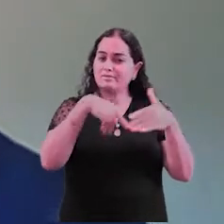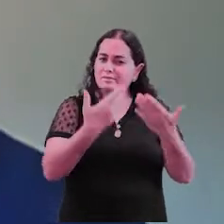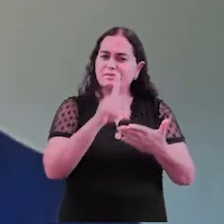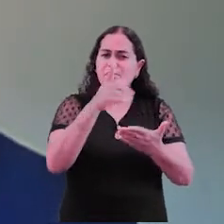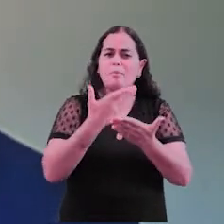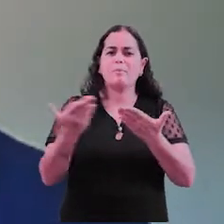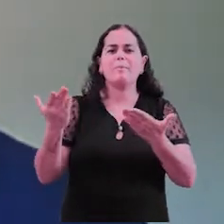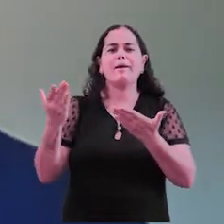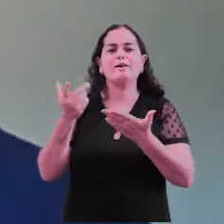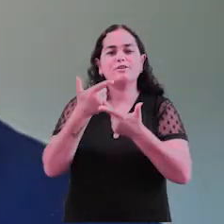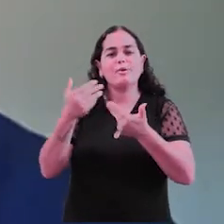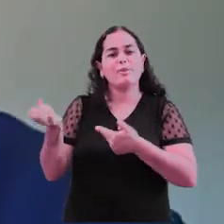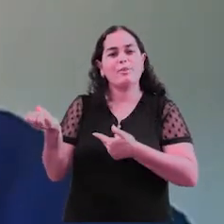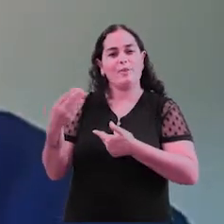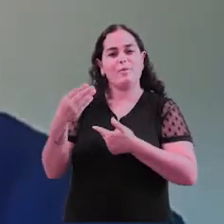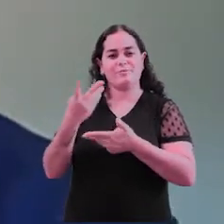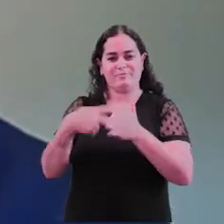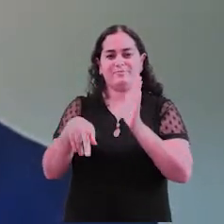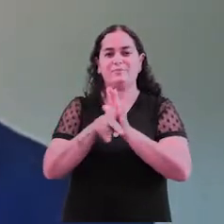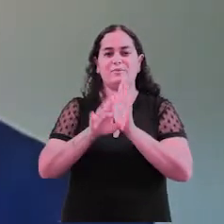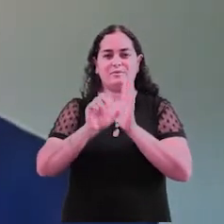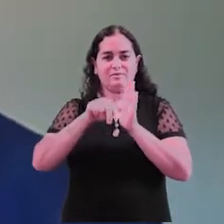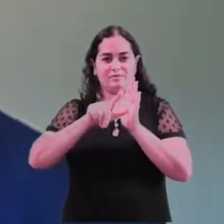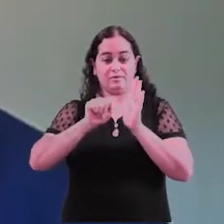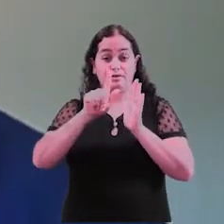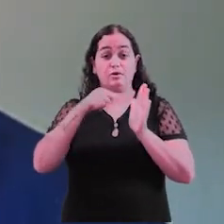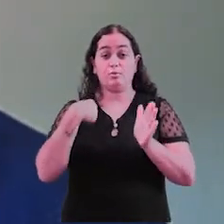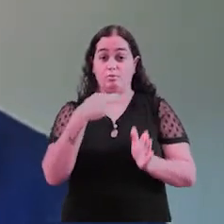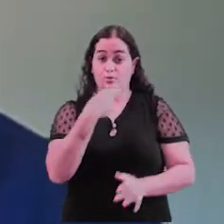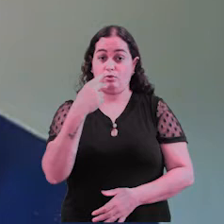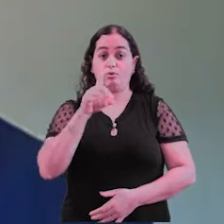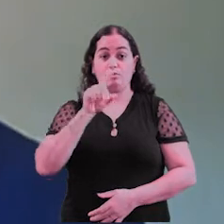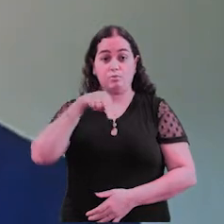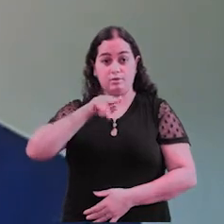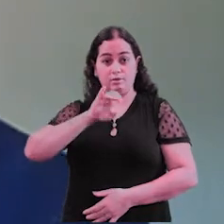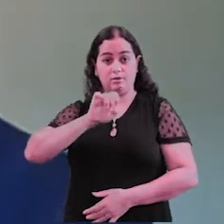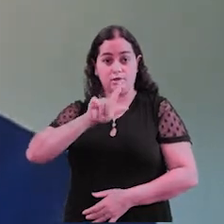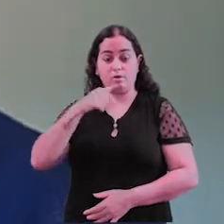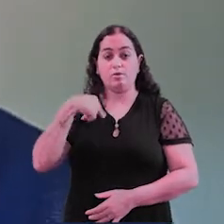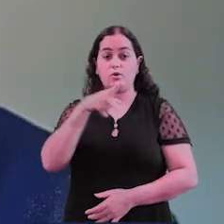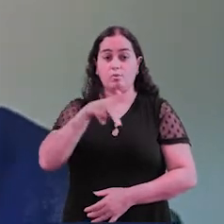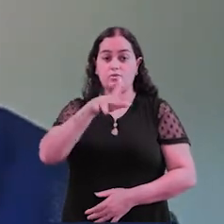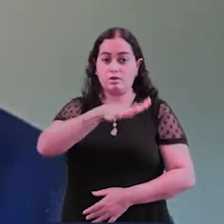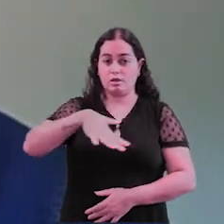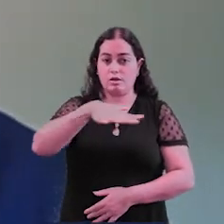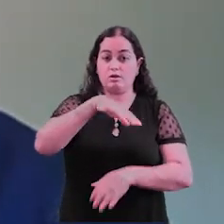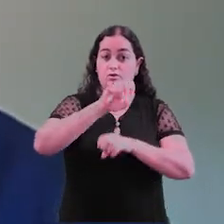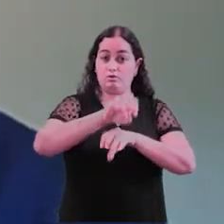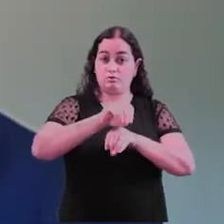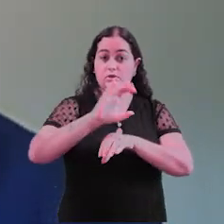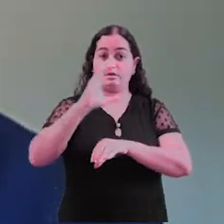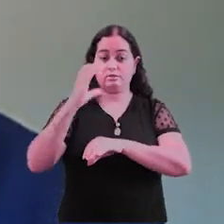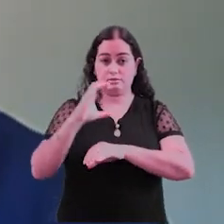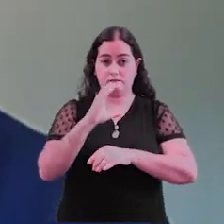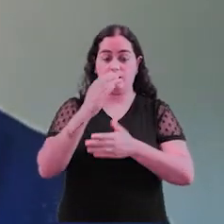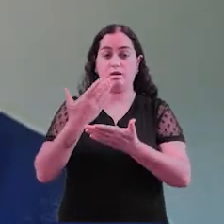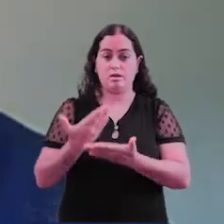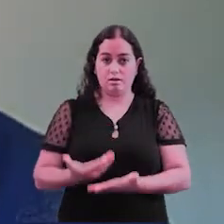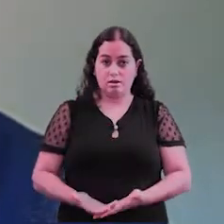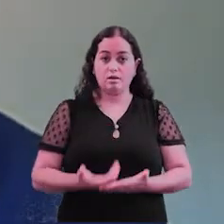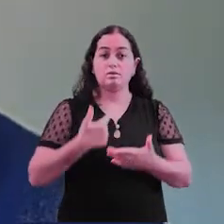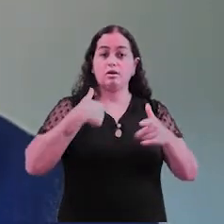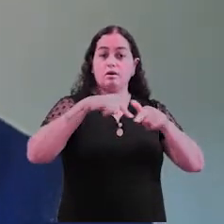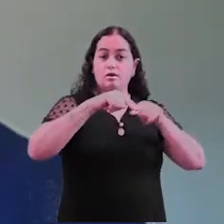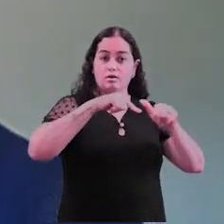Assim vocês não perdem as novidades do canal. Meu nome é Daniel Ville e sou professor da área de Educação em